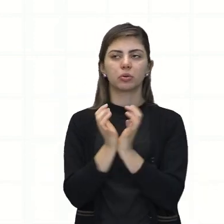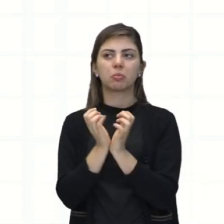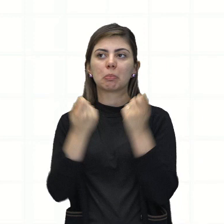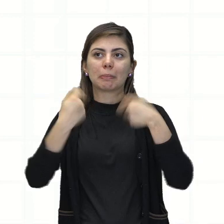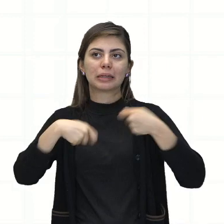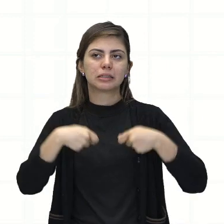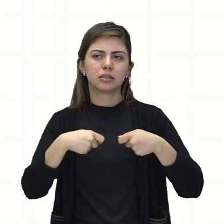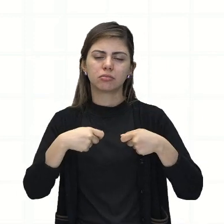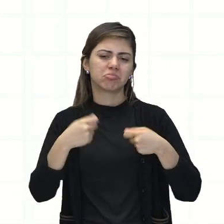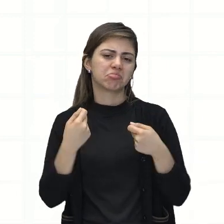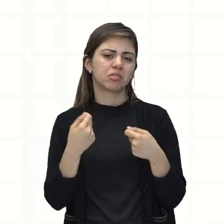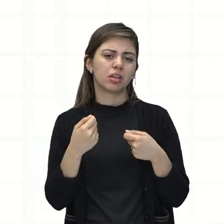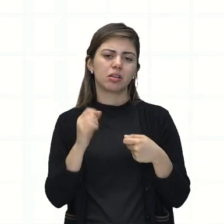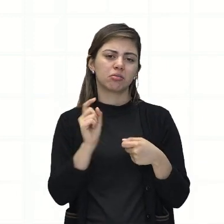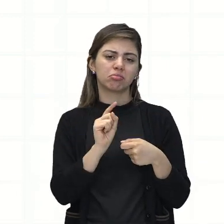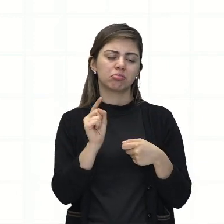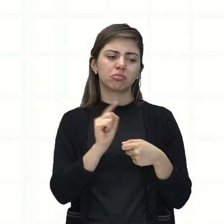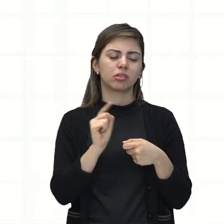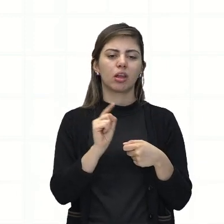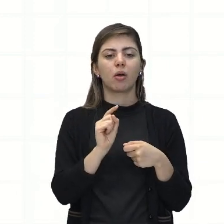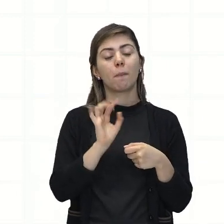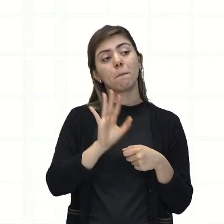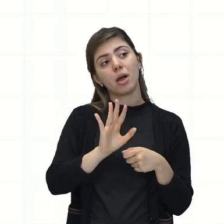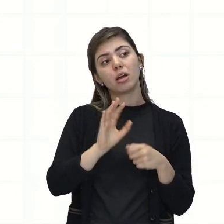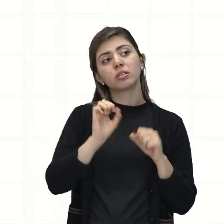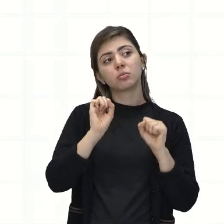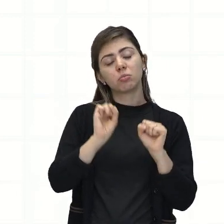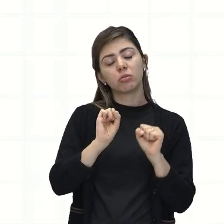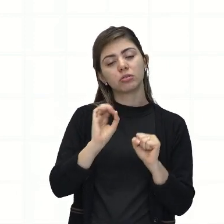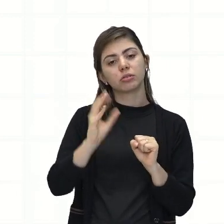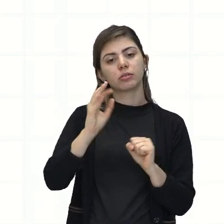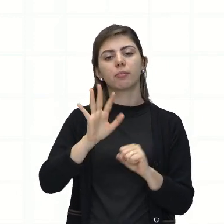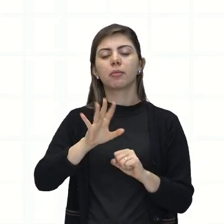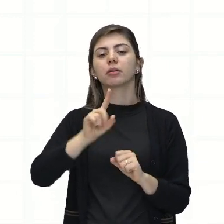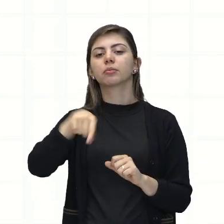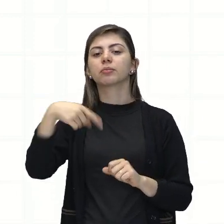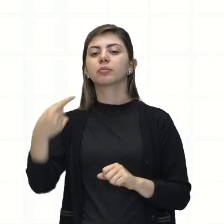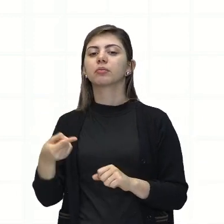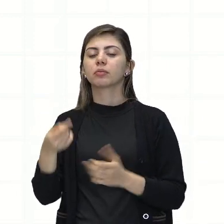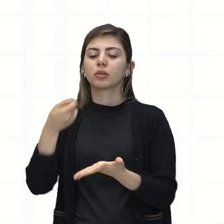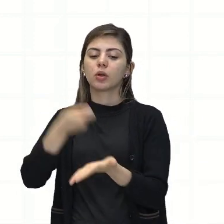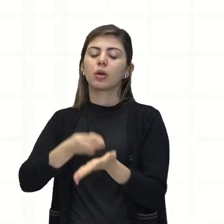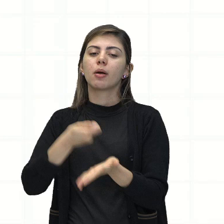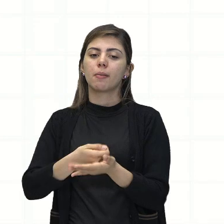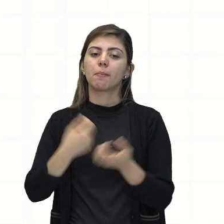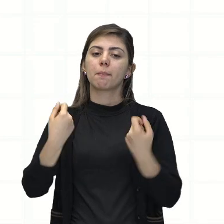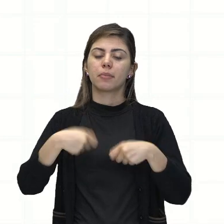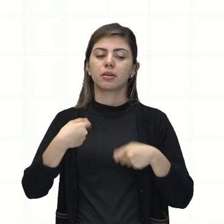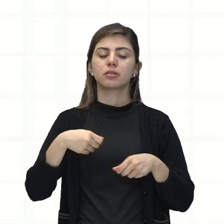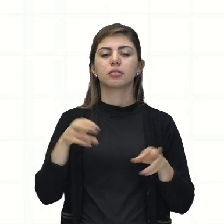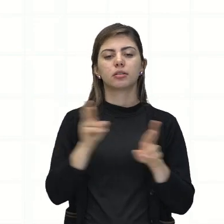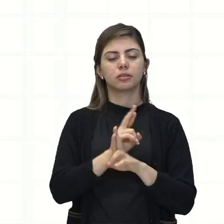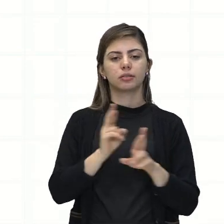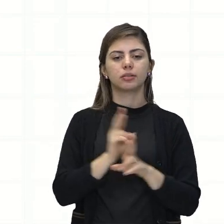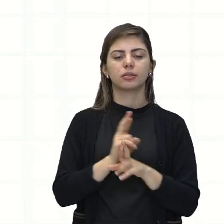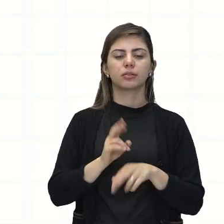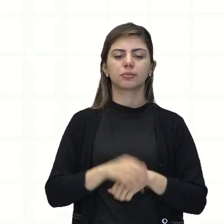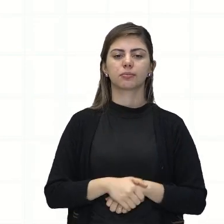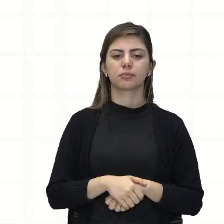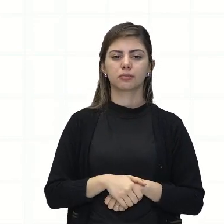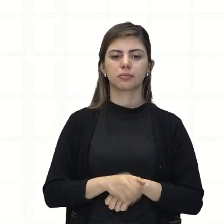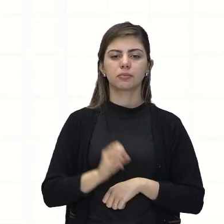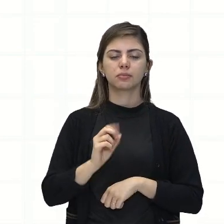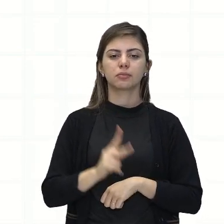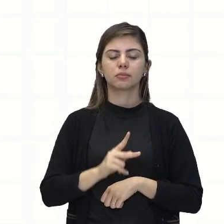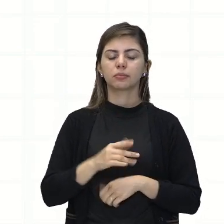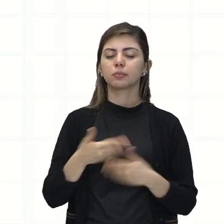precisam daquela relação. Já o obrigatório, eles precisam ter essa relação, certo?